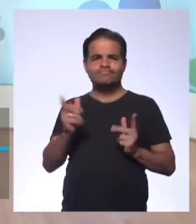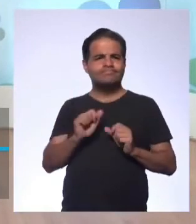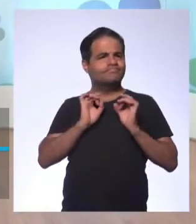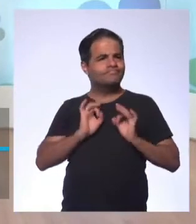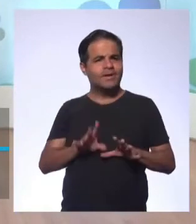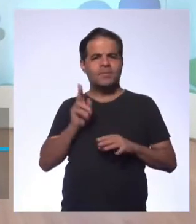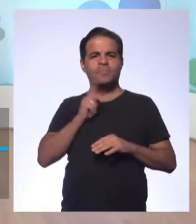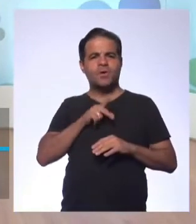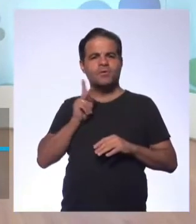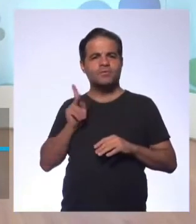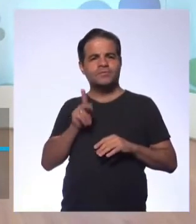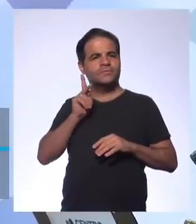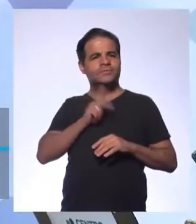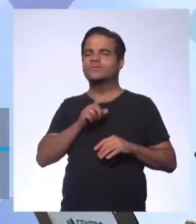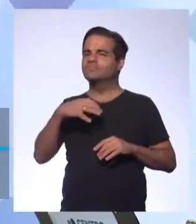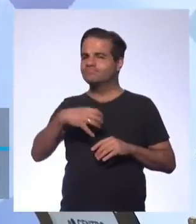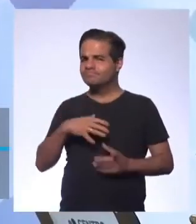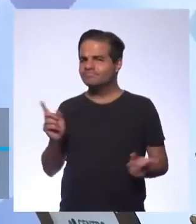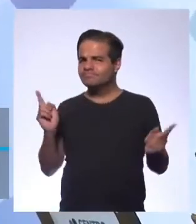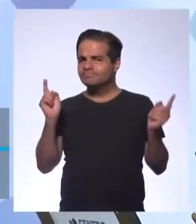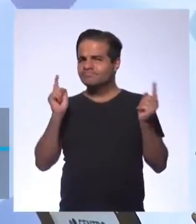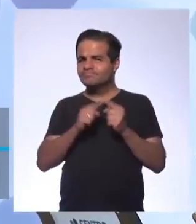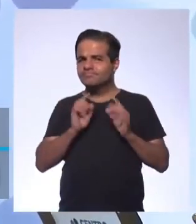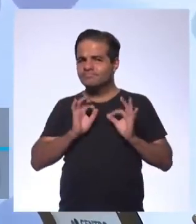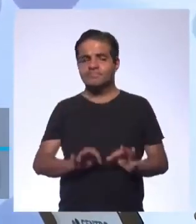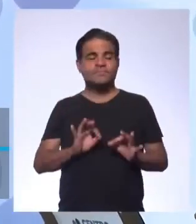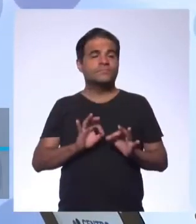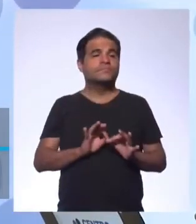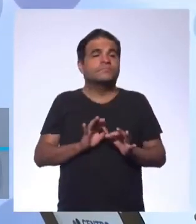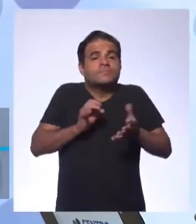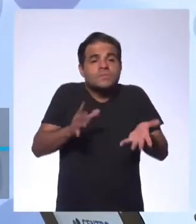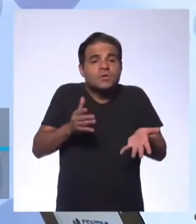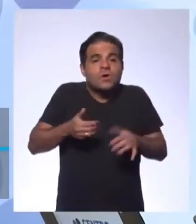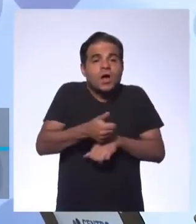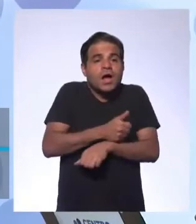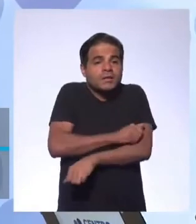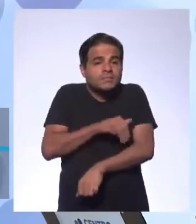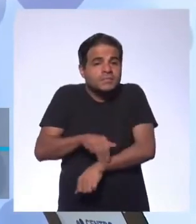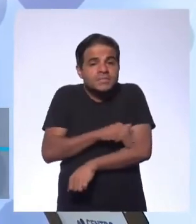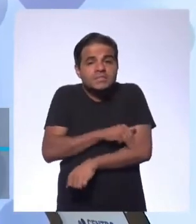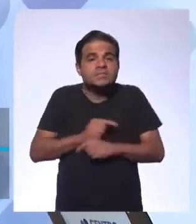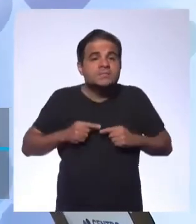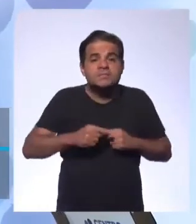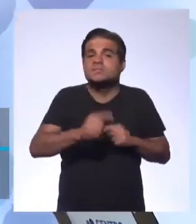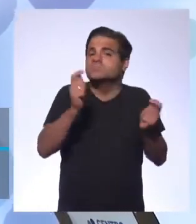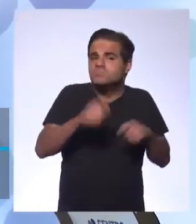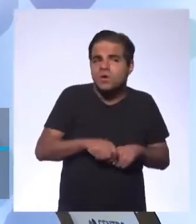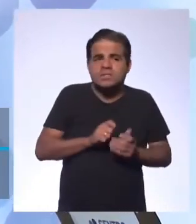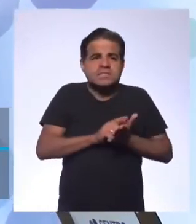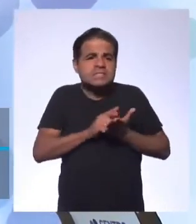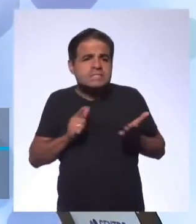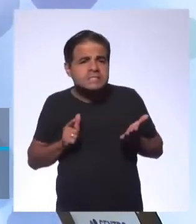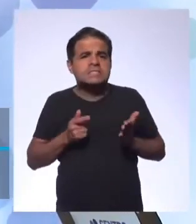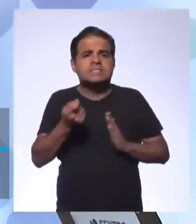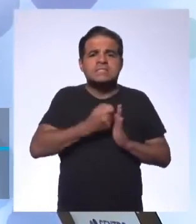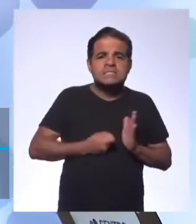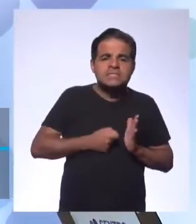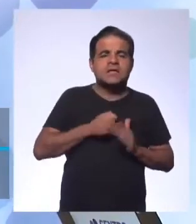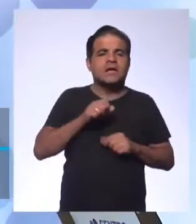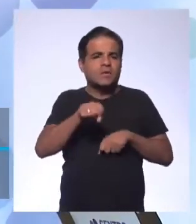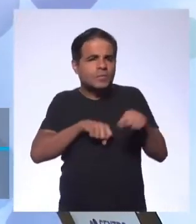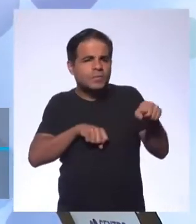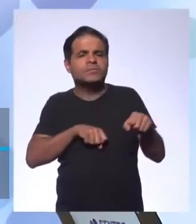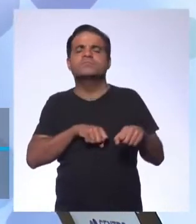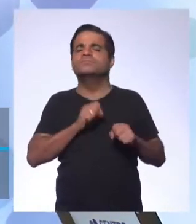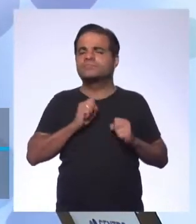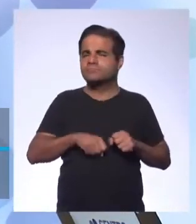excelente professora. E vejam só, não somente a carreira do magistério, mas você pode ser jornalista ou qualquer outra